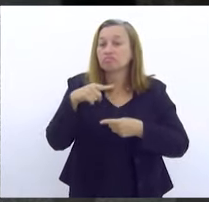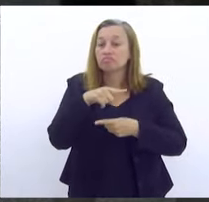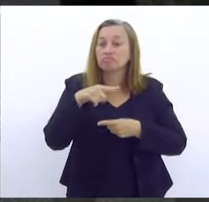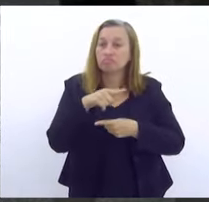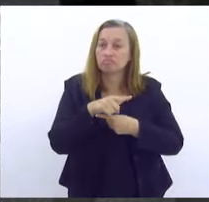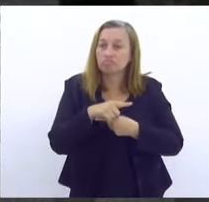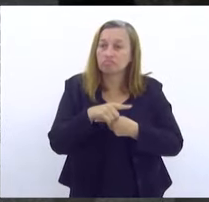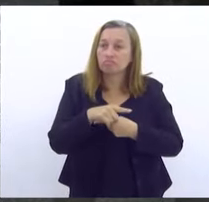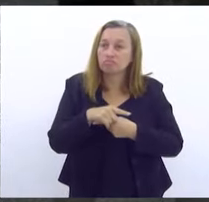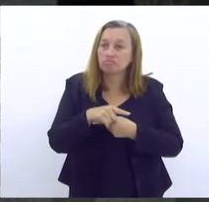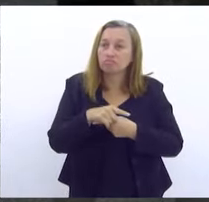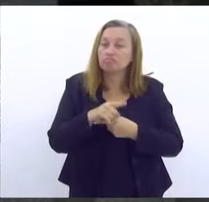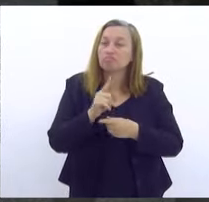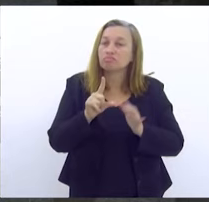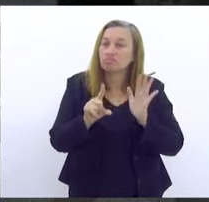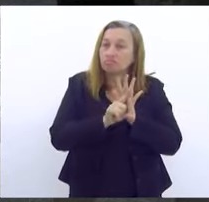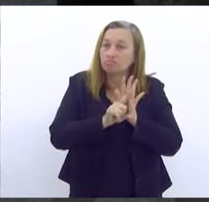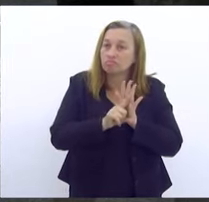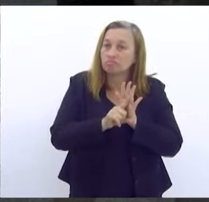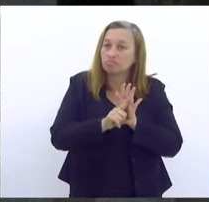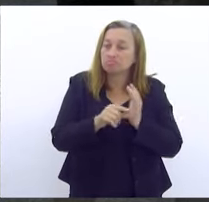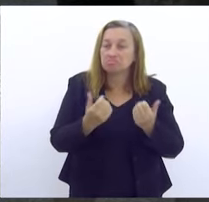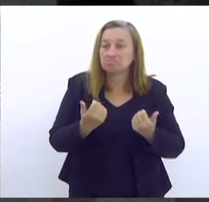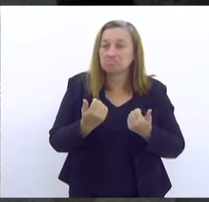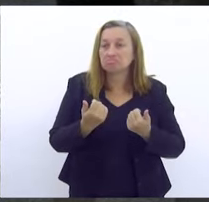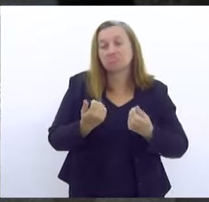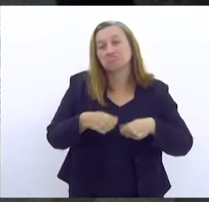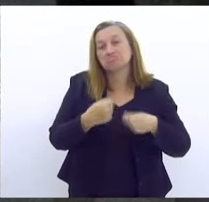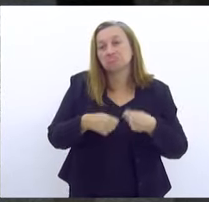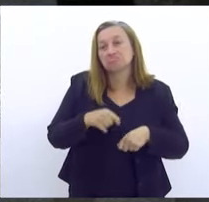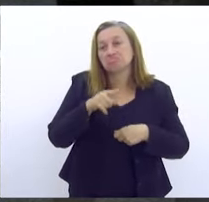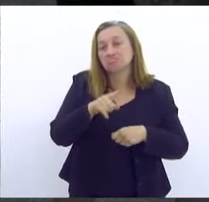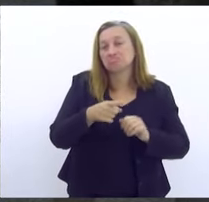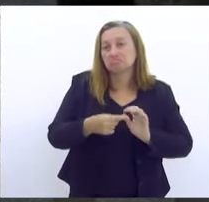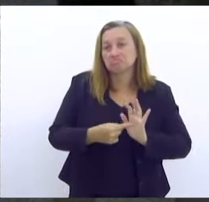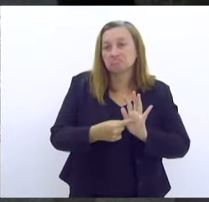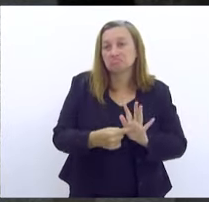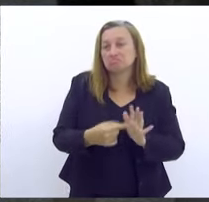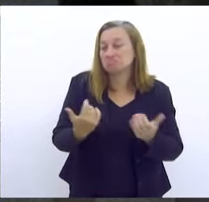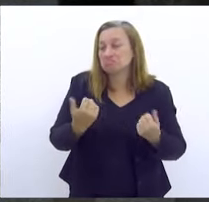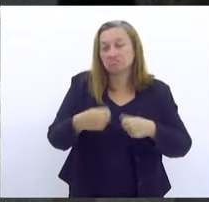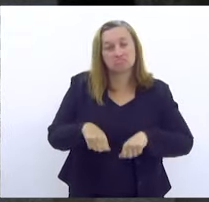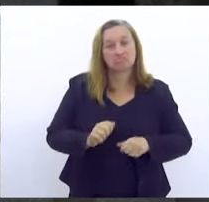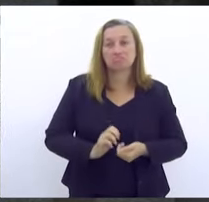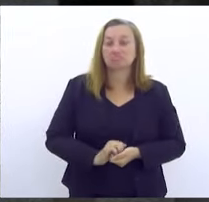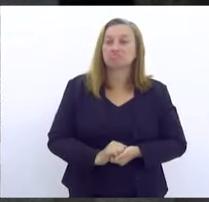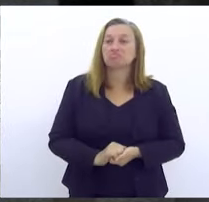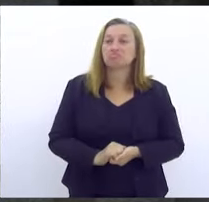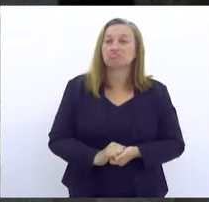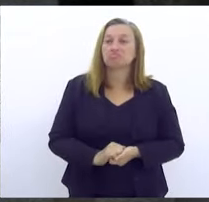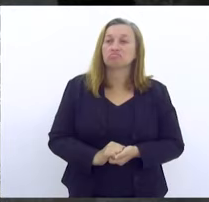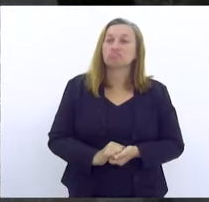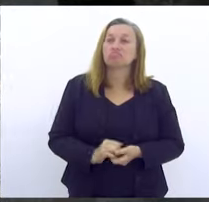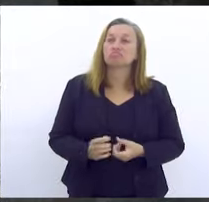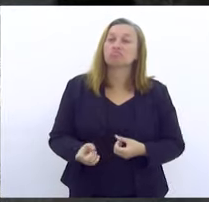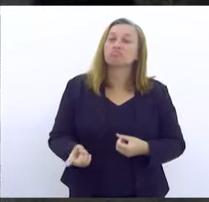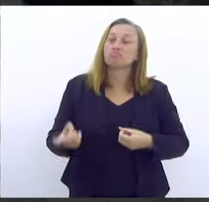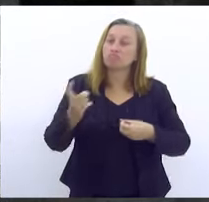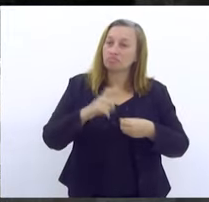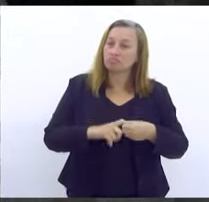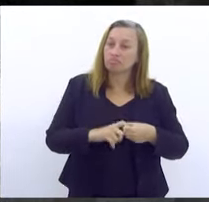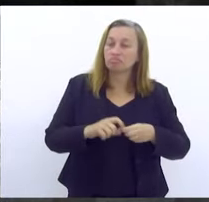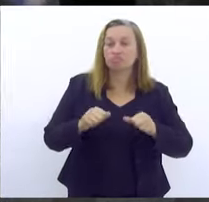que a lei não necessitar que você demonstre, você não precisa demonstrar. Aí traz a